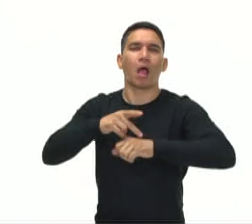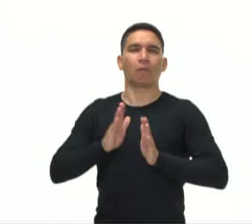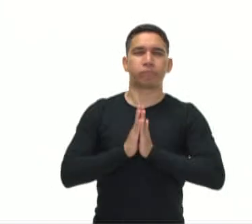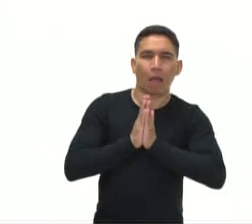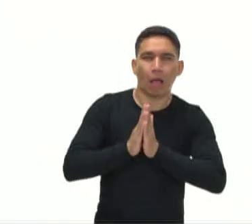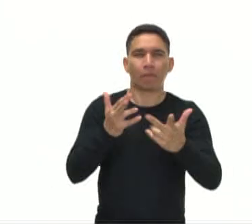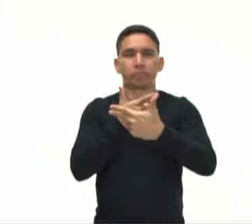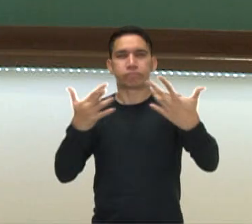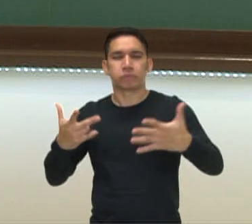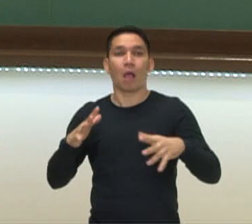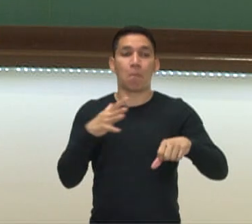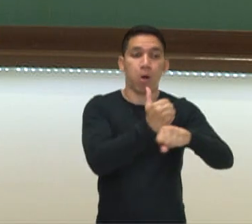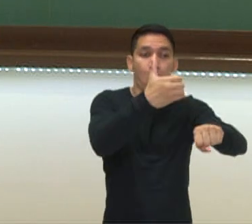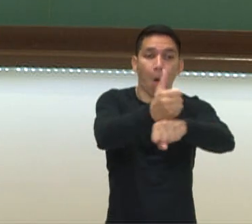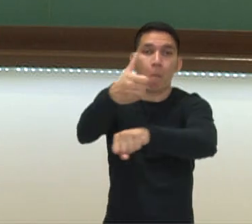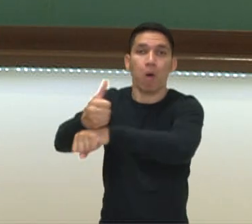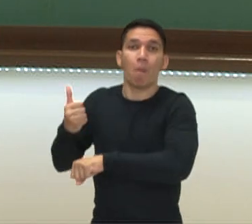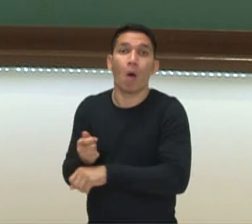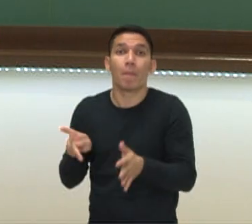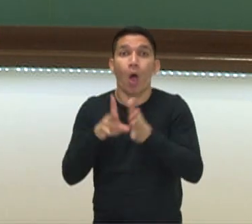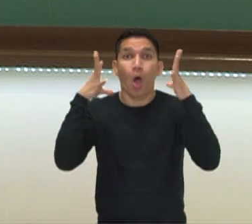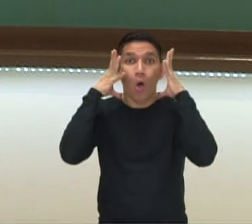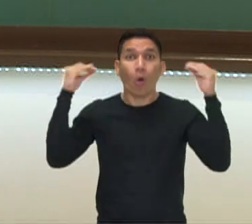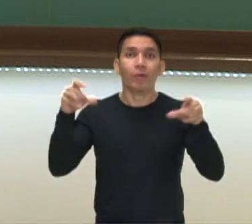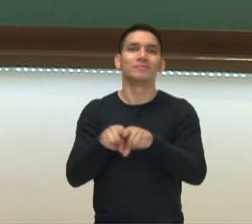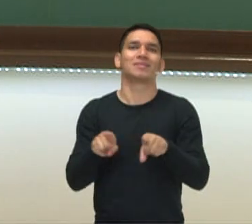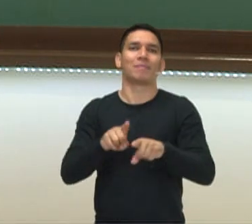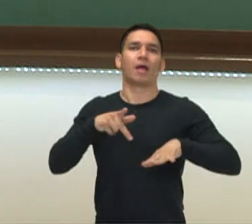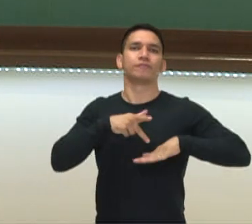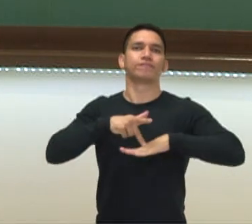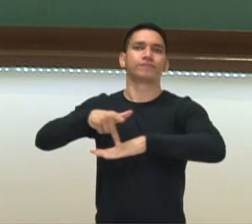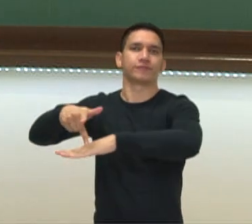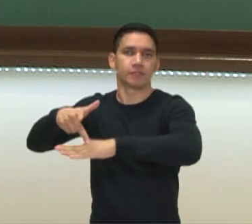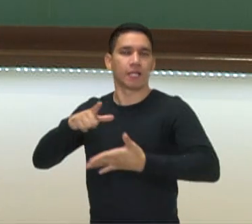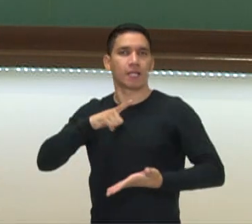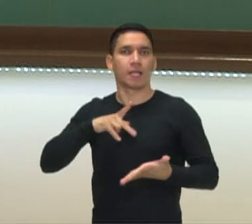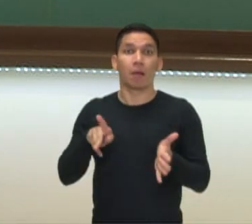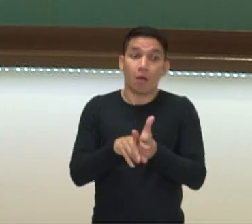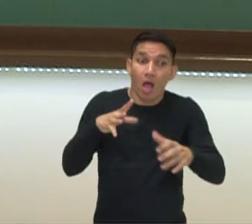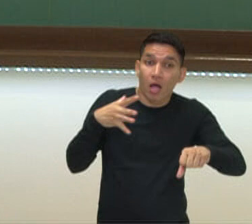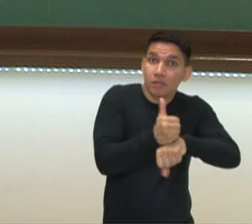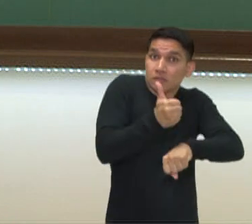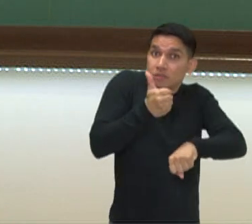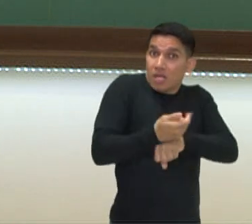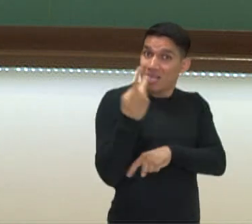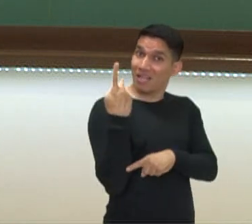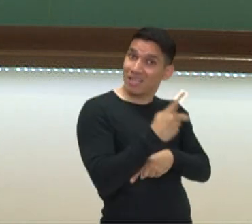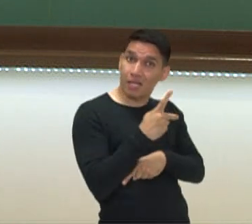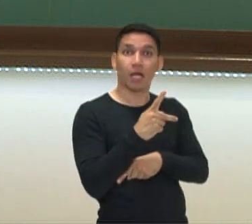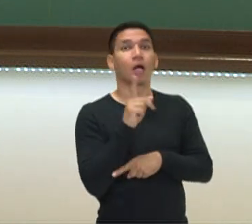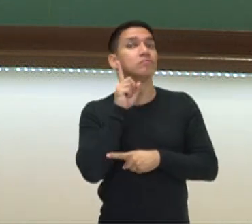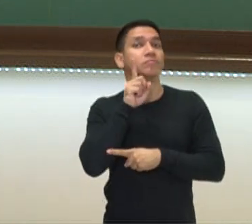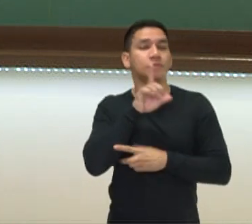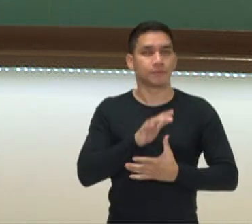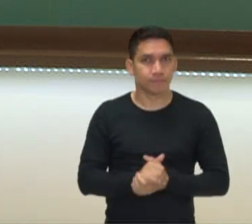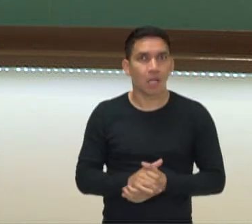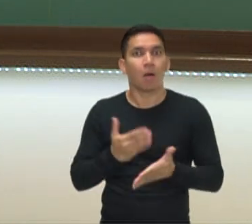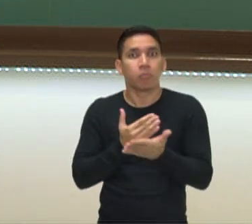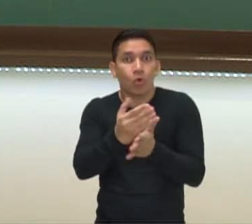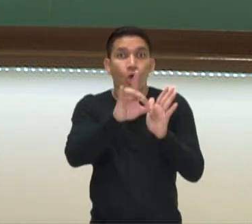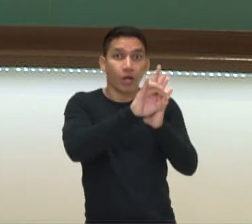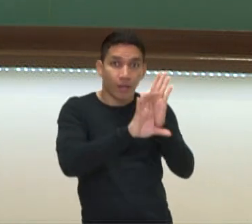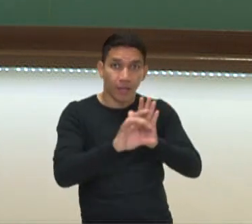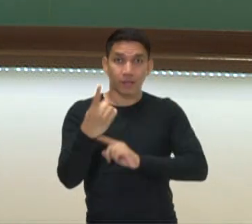aí, colônias holandesas e as Filipinas, colônias dos Estados Unidos. Então o Japão, a partir da década de 1930